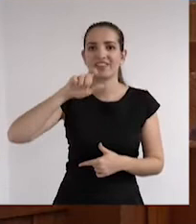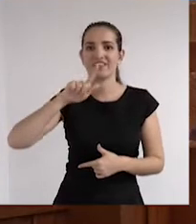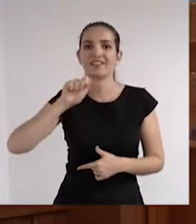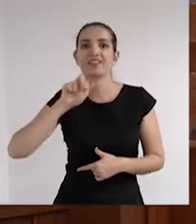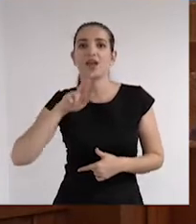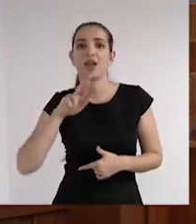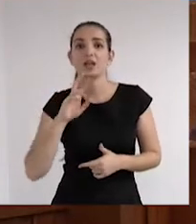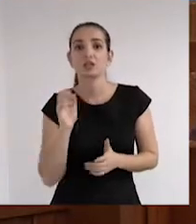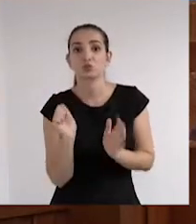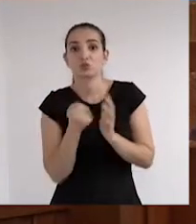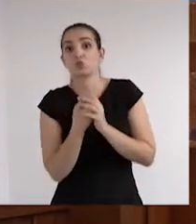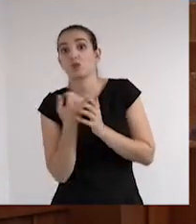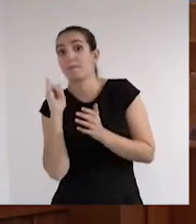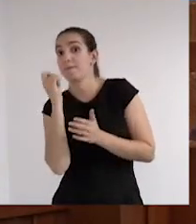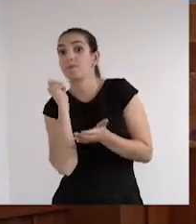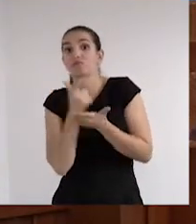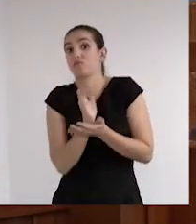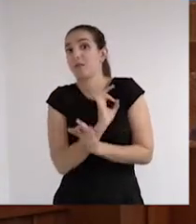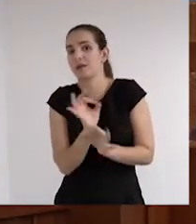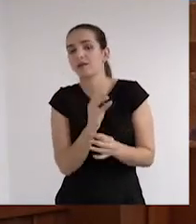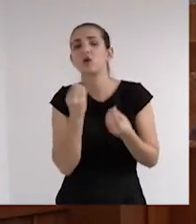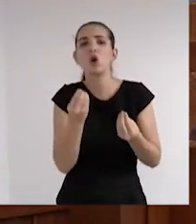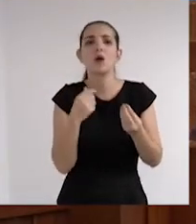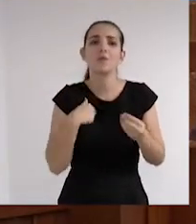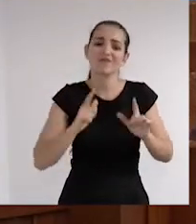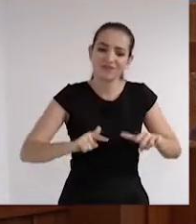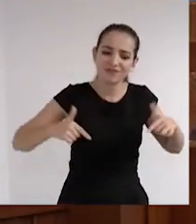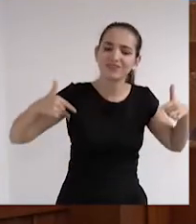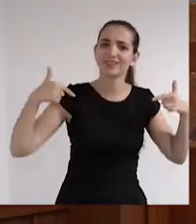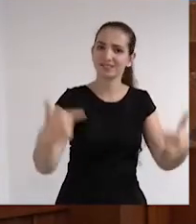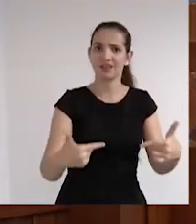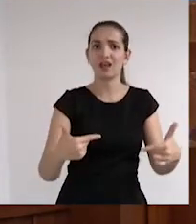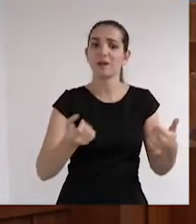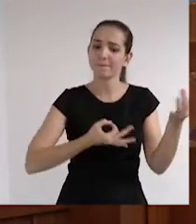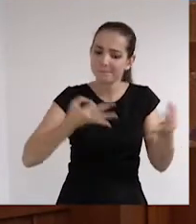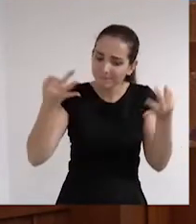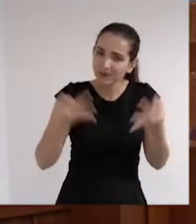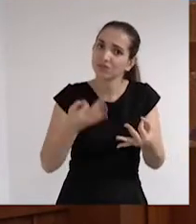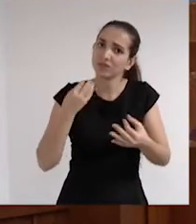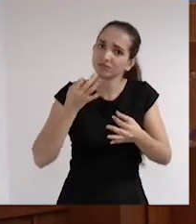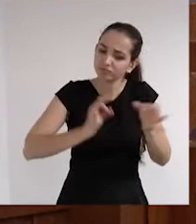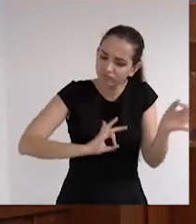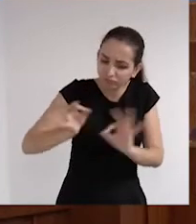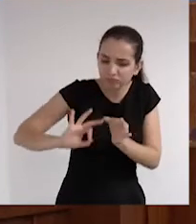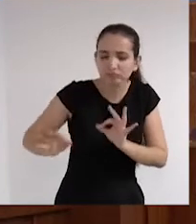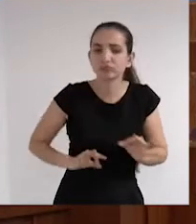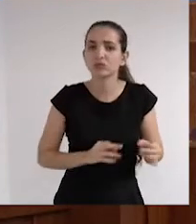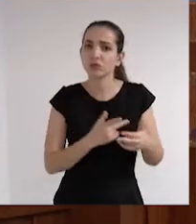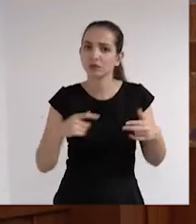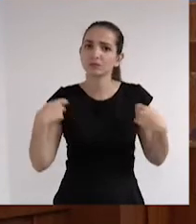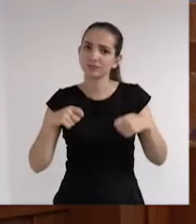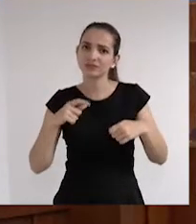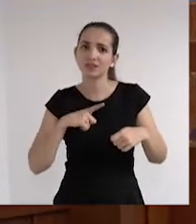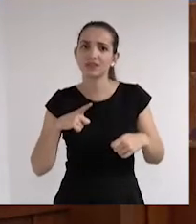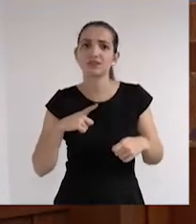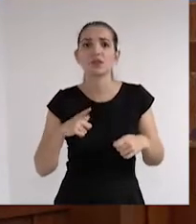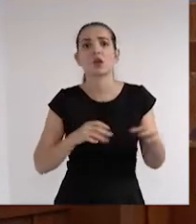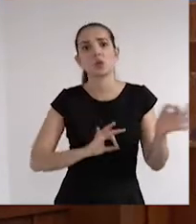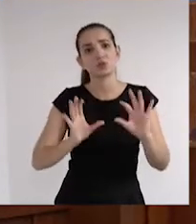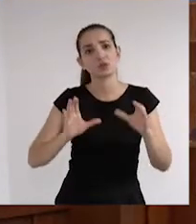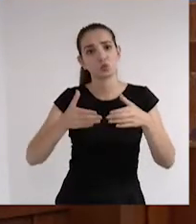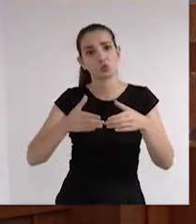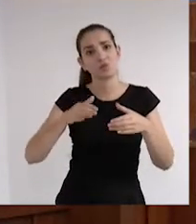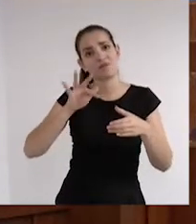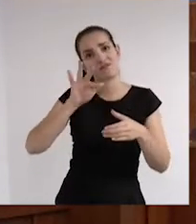gente, como que você vai enfrentar essas demandas todas no aperfeiçoamento que precisa ter de uma máquina fazendária que